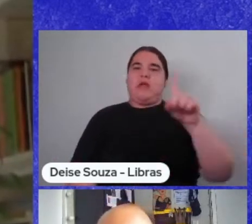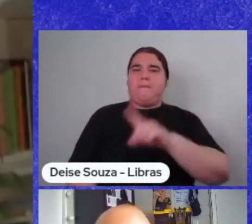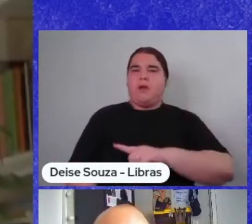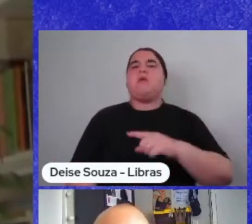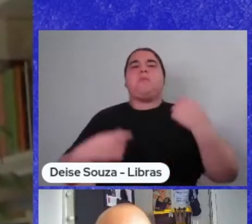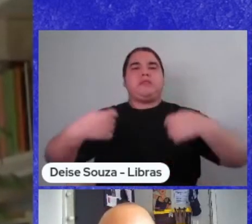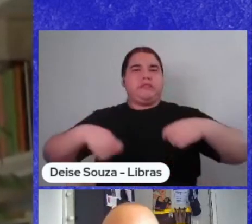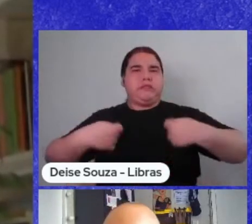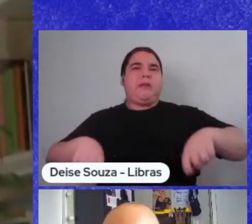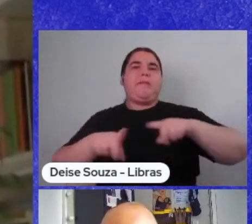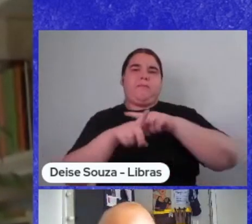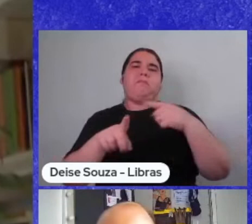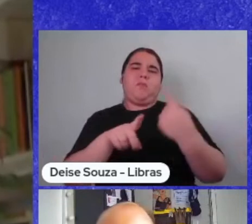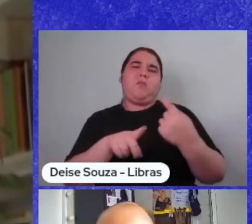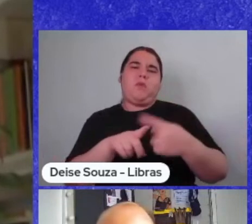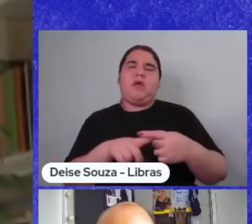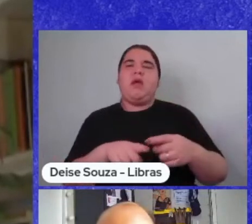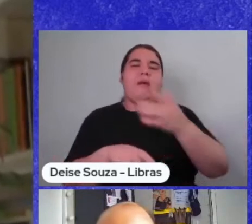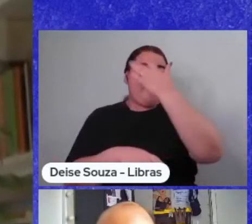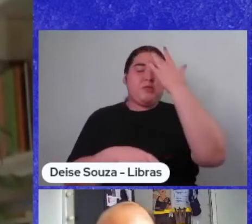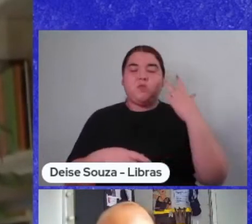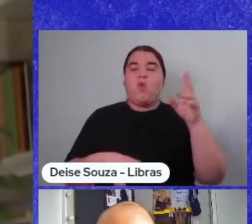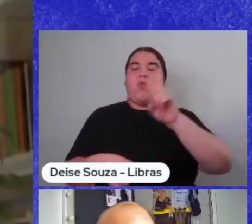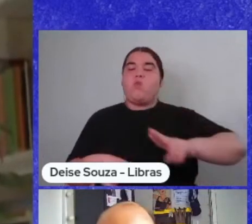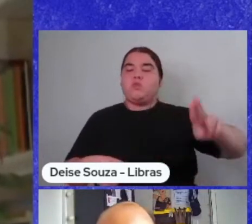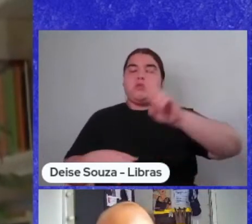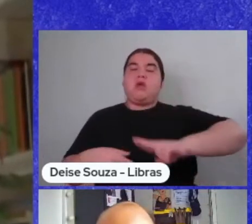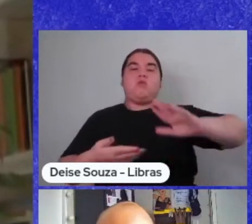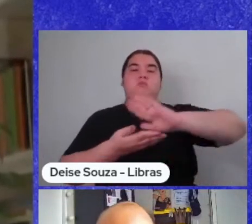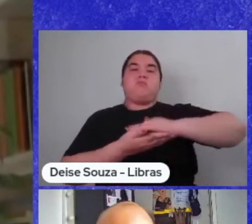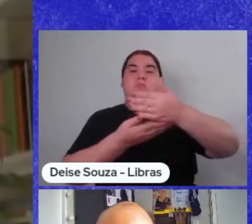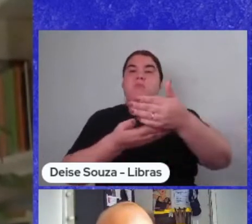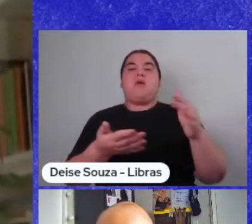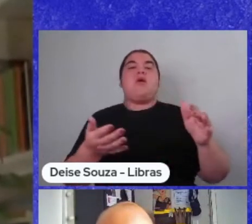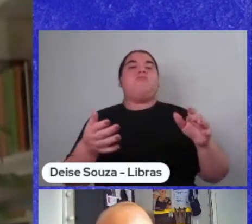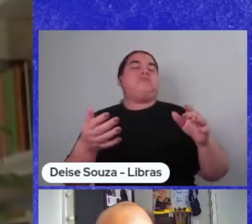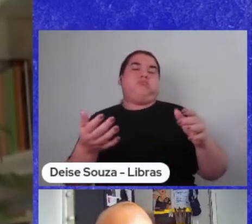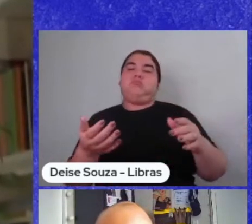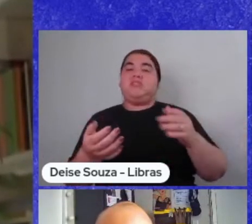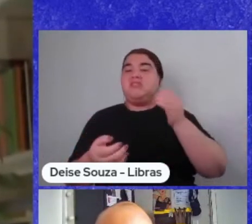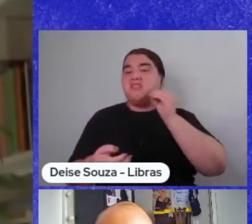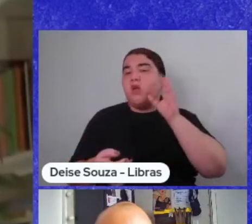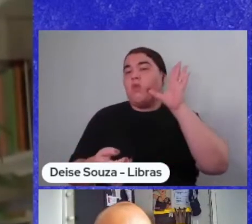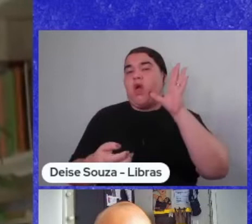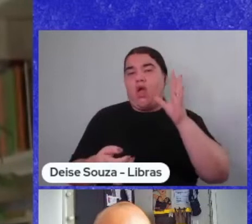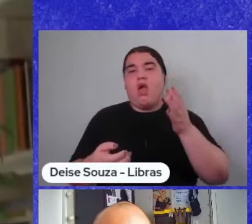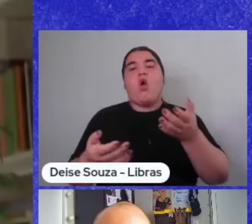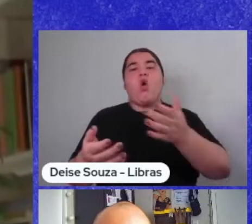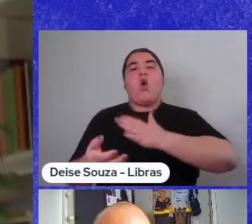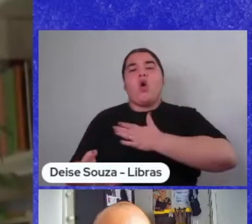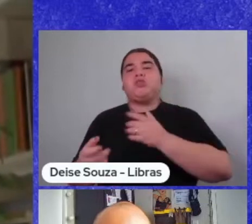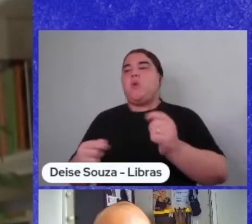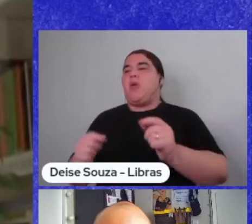de uma tela, de um computador, de um celular, enfim, ela acha que ela pode ir lá e ela não sabe o dano que ela vai causar no outro. Então é muito bonito ver, acho que